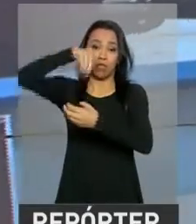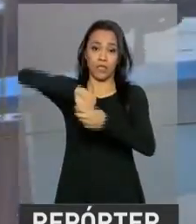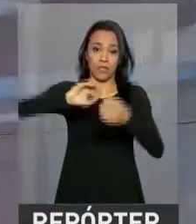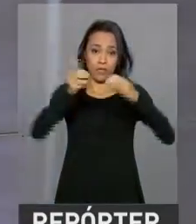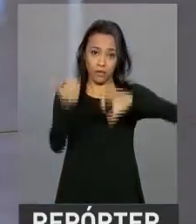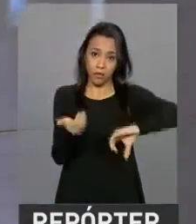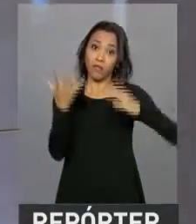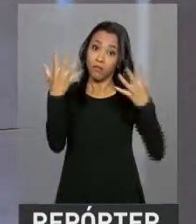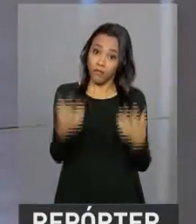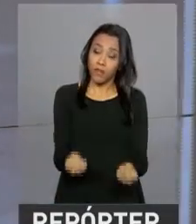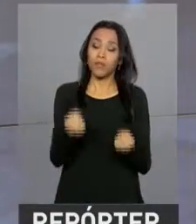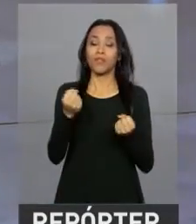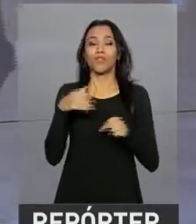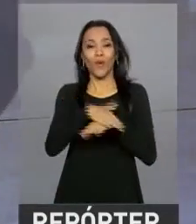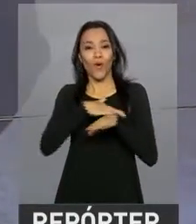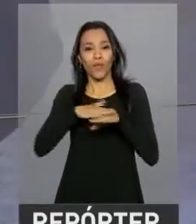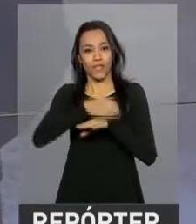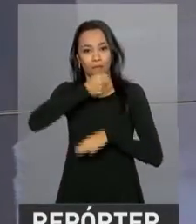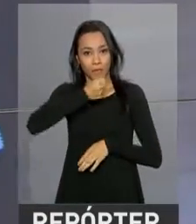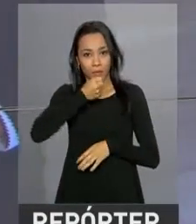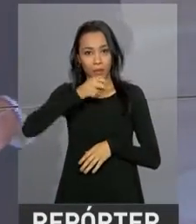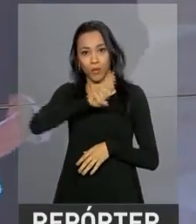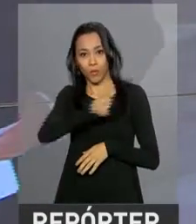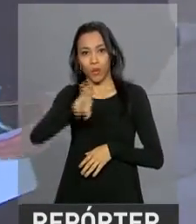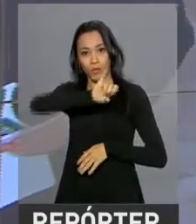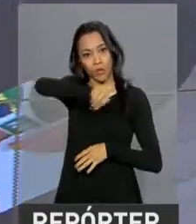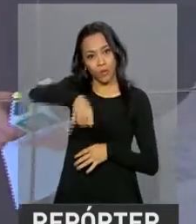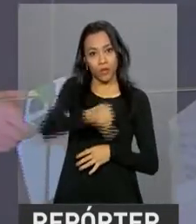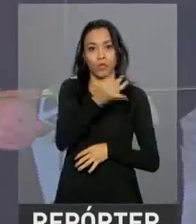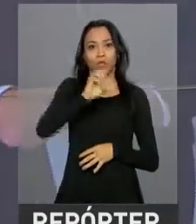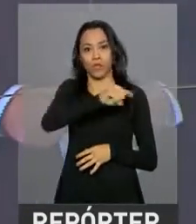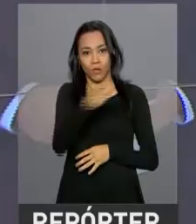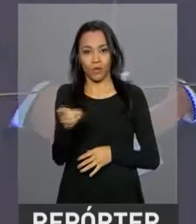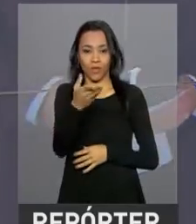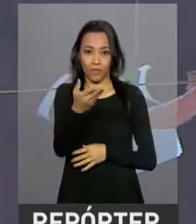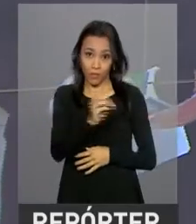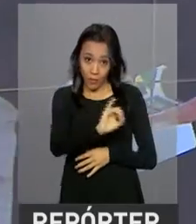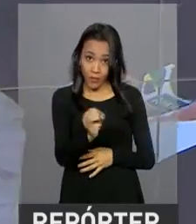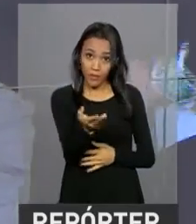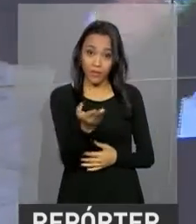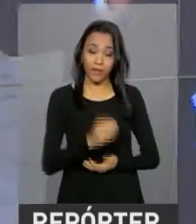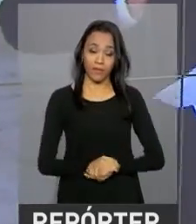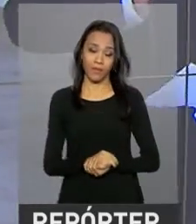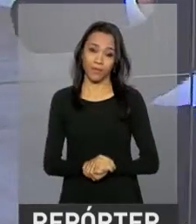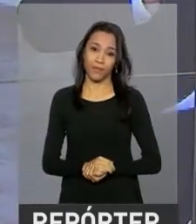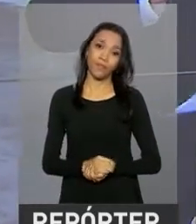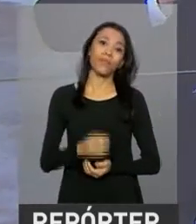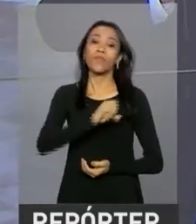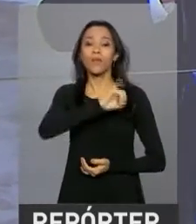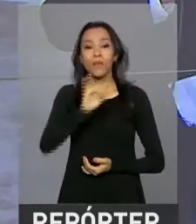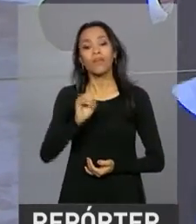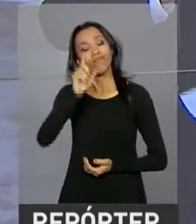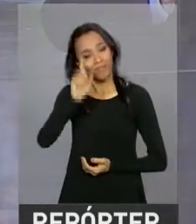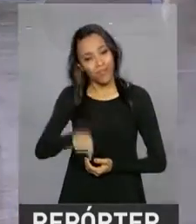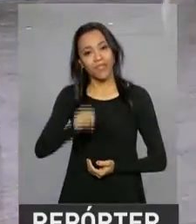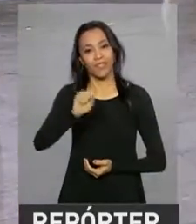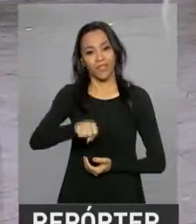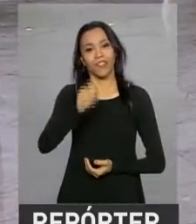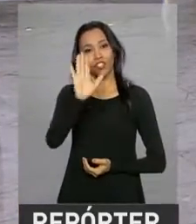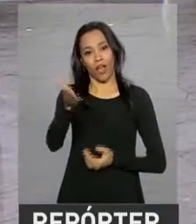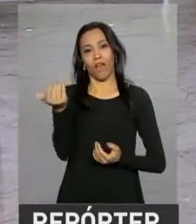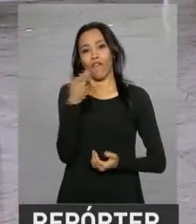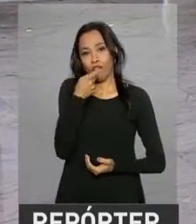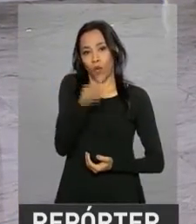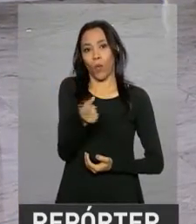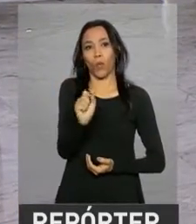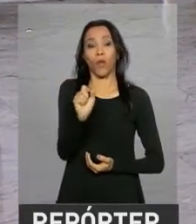conversar com o repórter joão pedro neto que traz informações para a gente do palácio do planalto o joão pedro o daniel fez o mesmo com você falou o